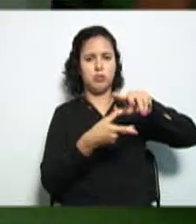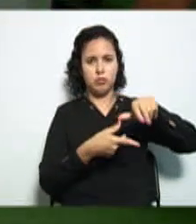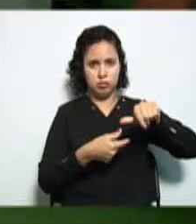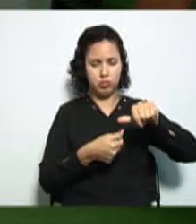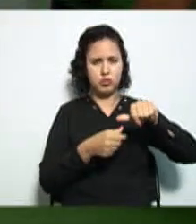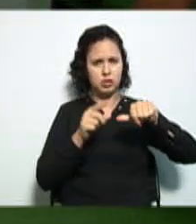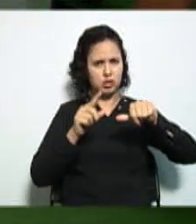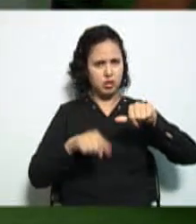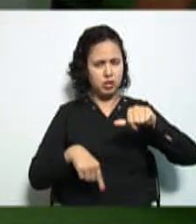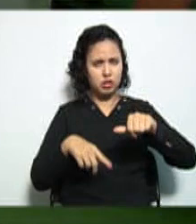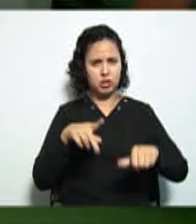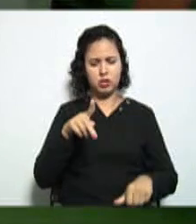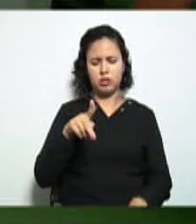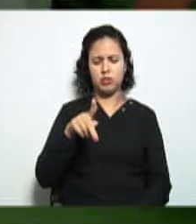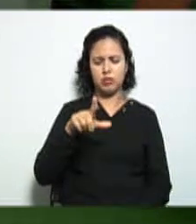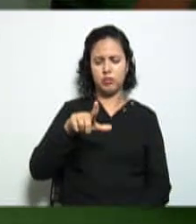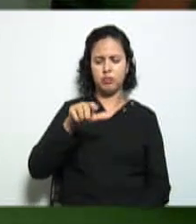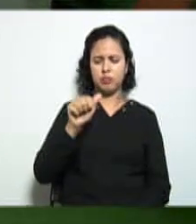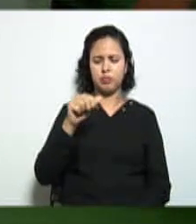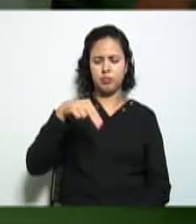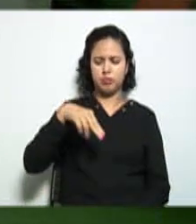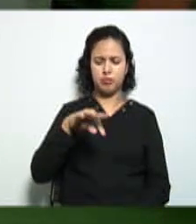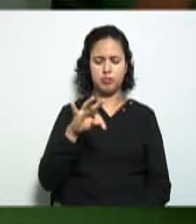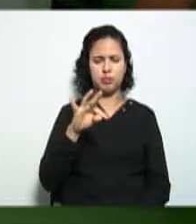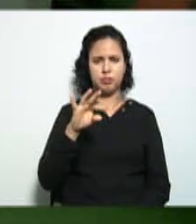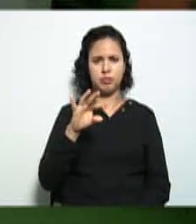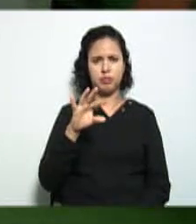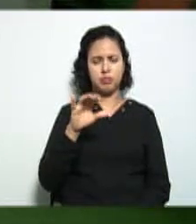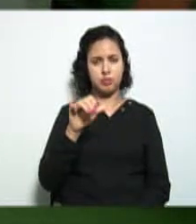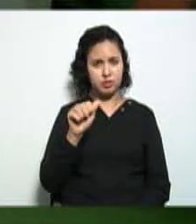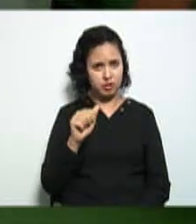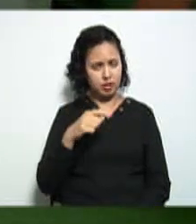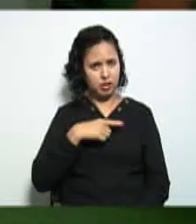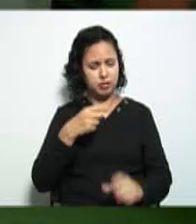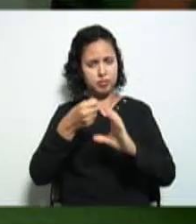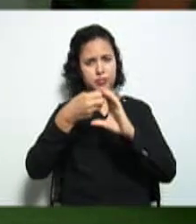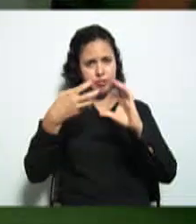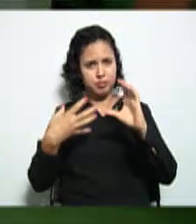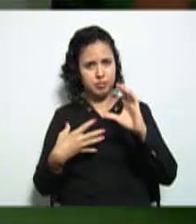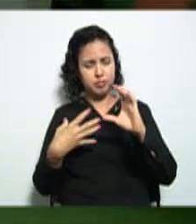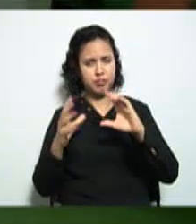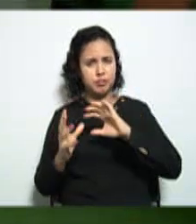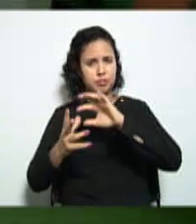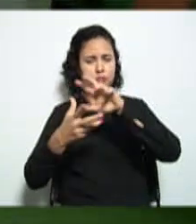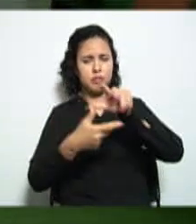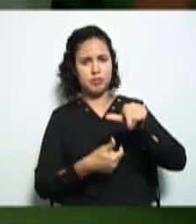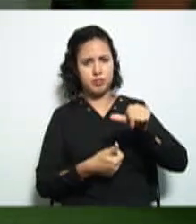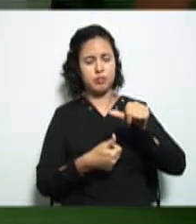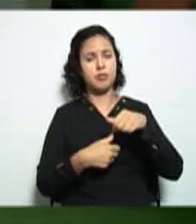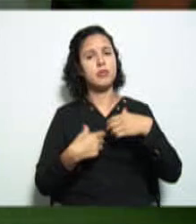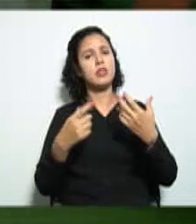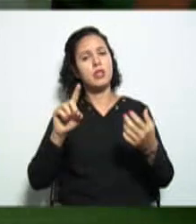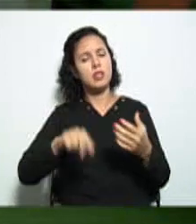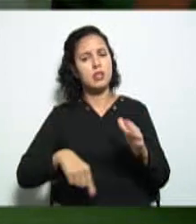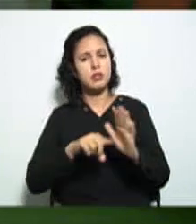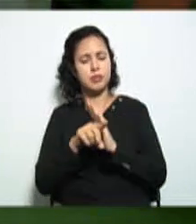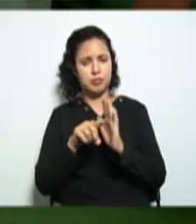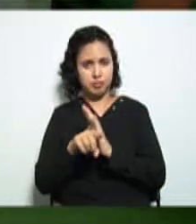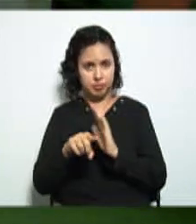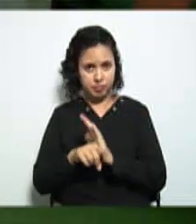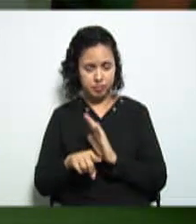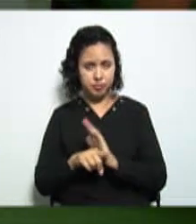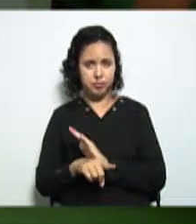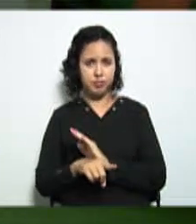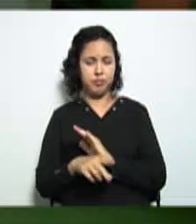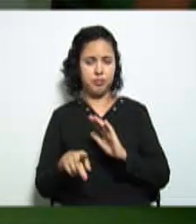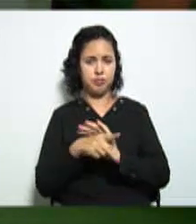planeta? Ele tem todas as características de um planeta? São as perguntas que movem a pesquisa científica. É a pergunta que